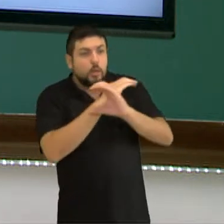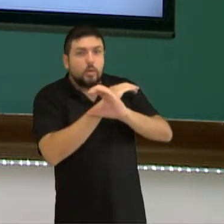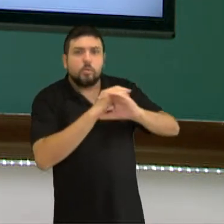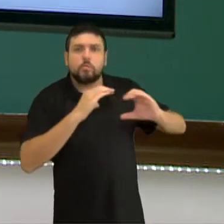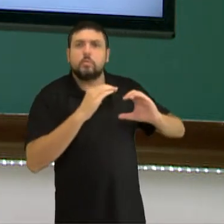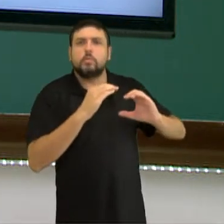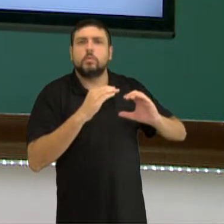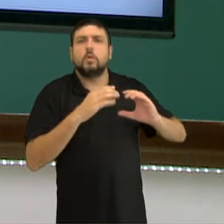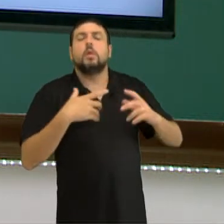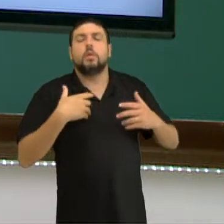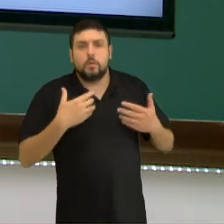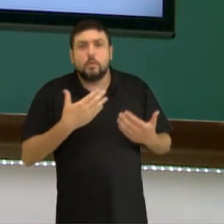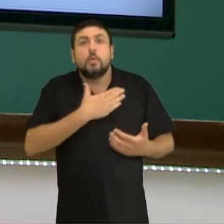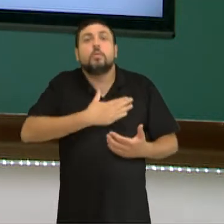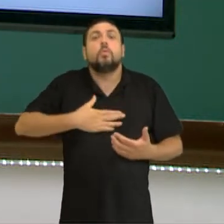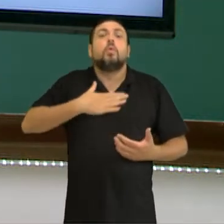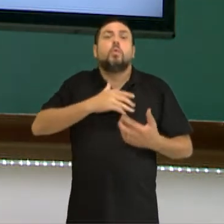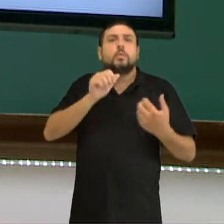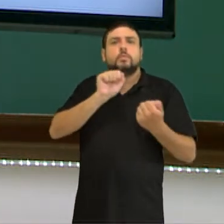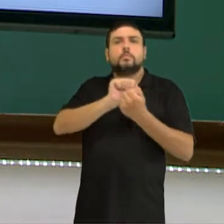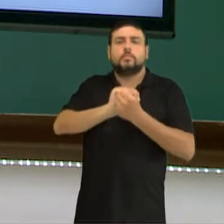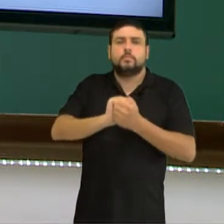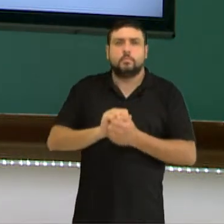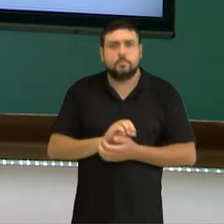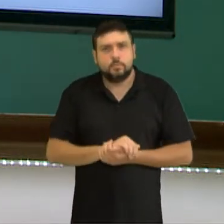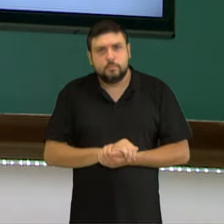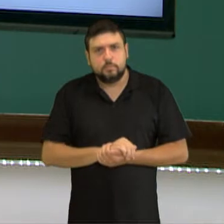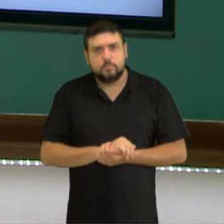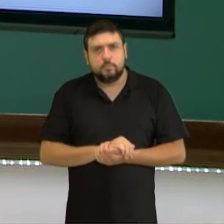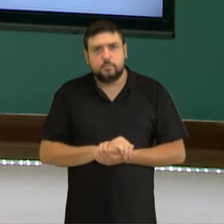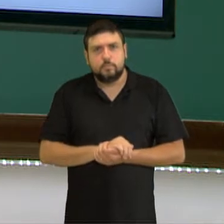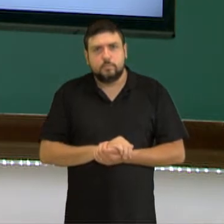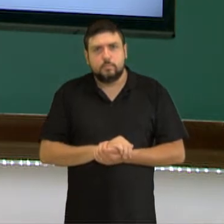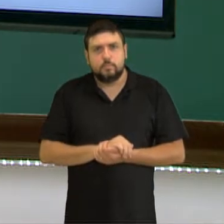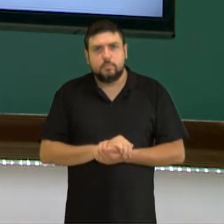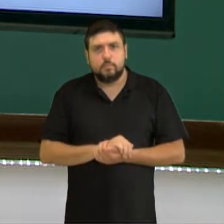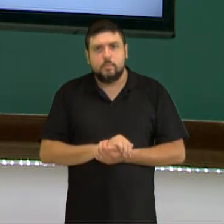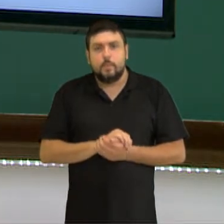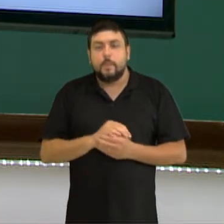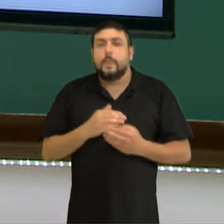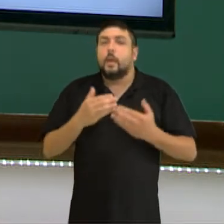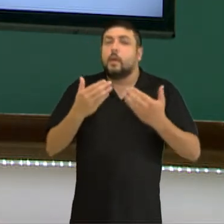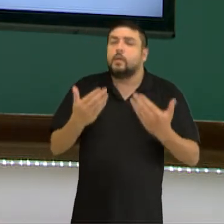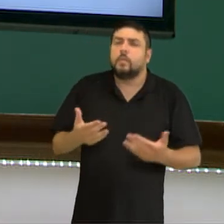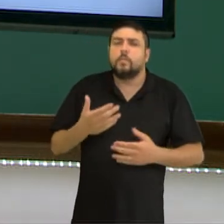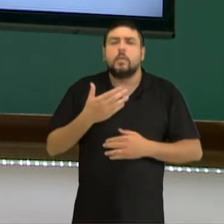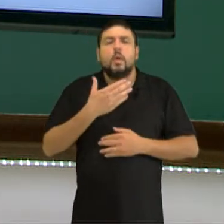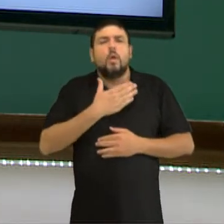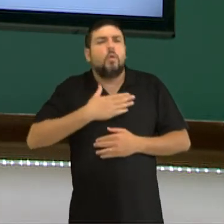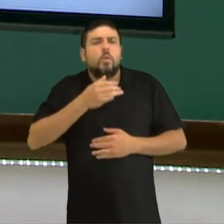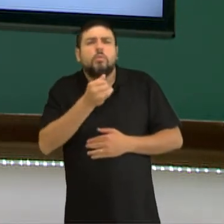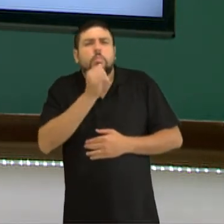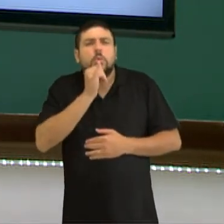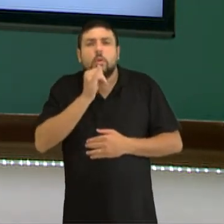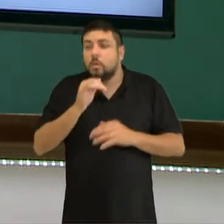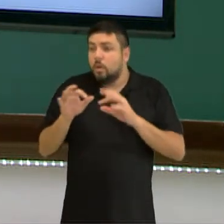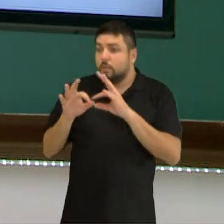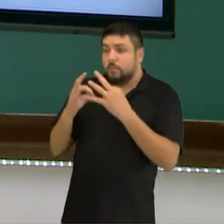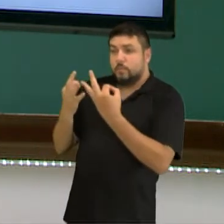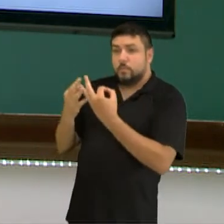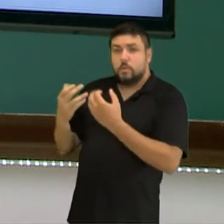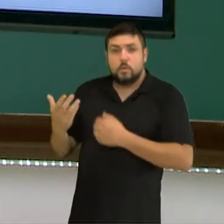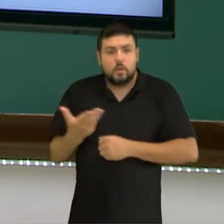você gosta de estar junto de pessoas. Nós gostamos de pessoas do tipo família, amigos,